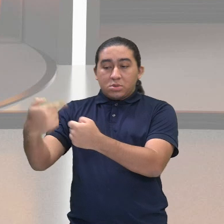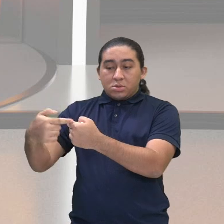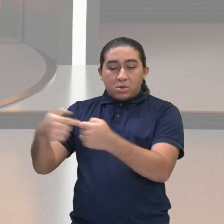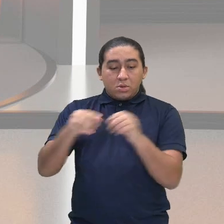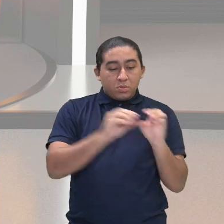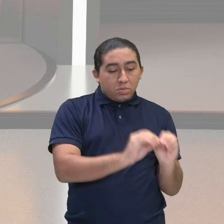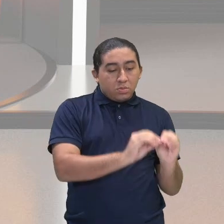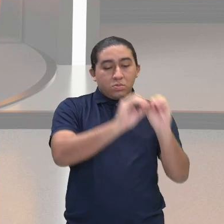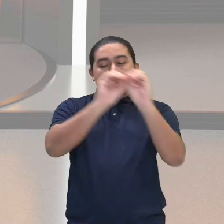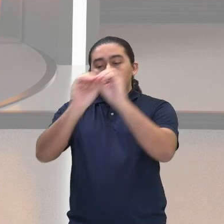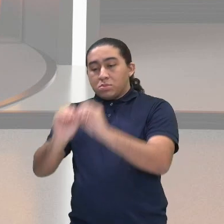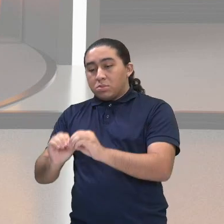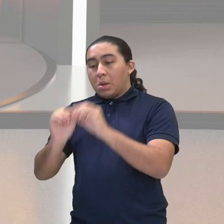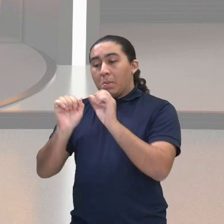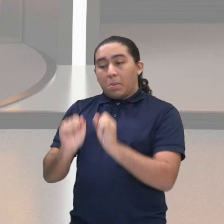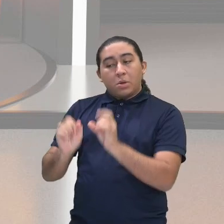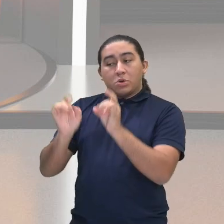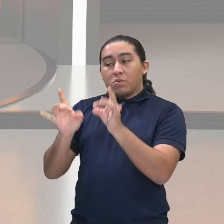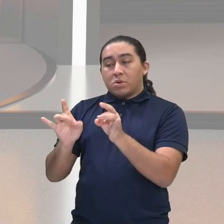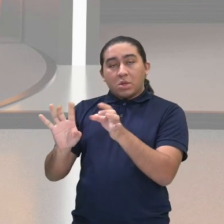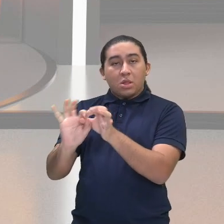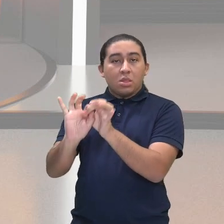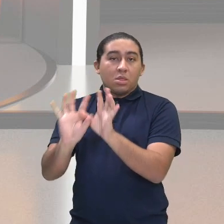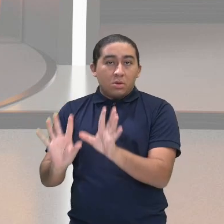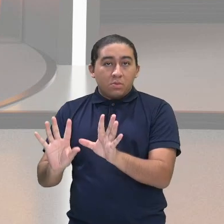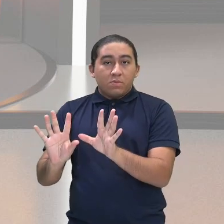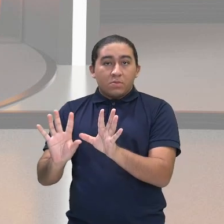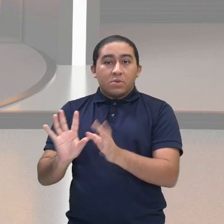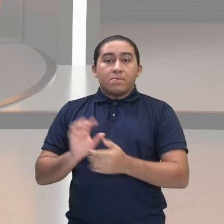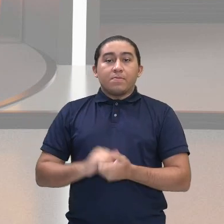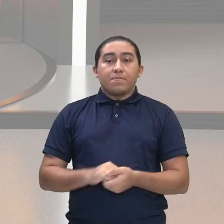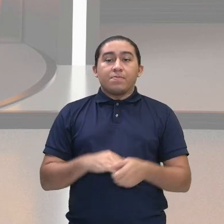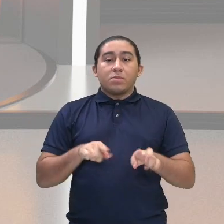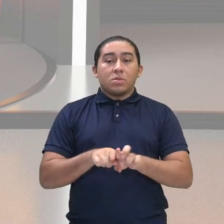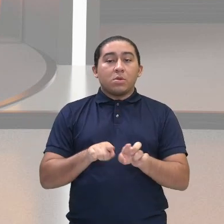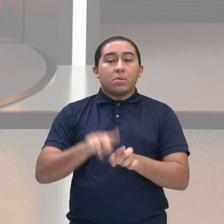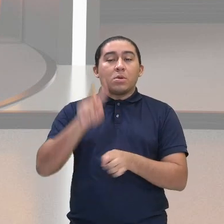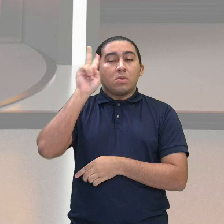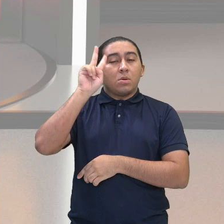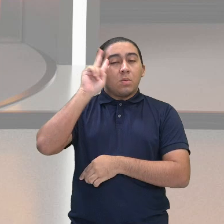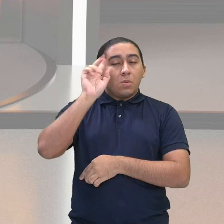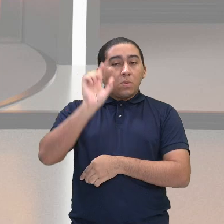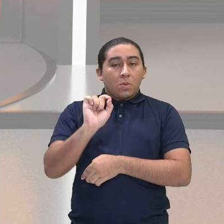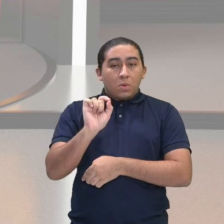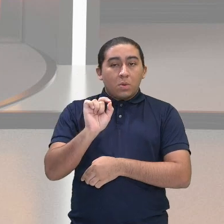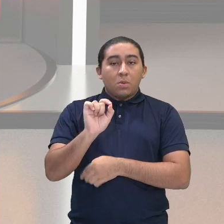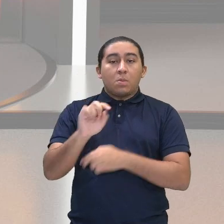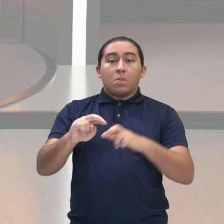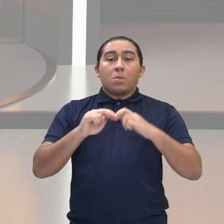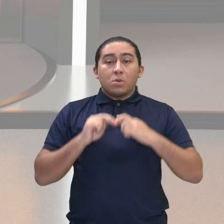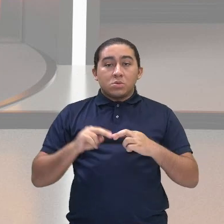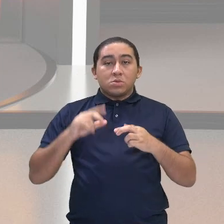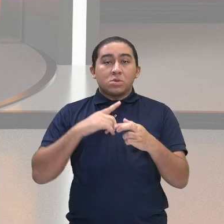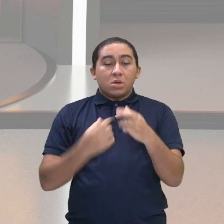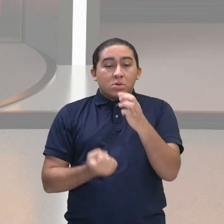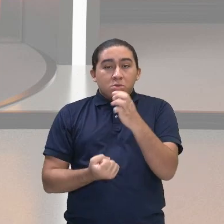vender produtos, sem falar também que nós vamos ter, por conta disso, o surgimento dos chamados